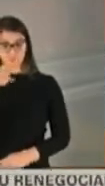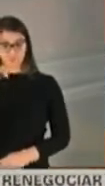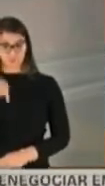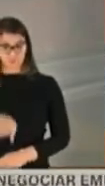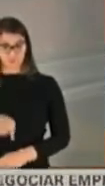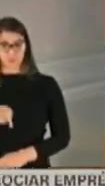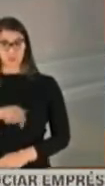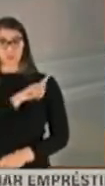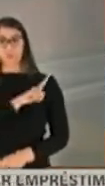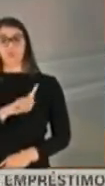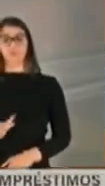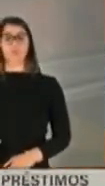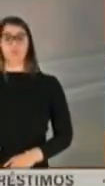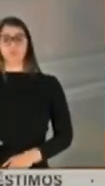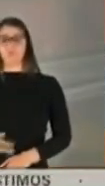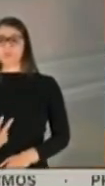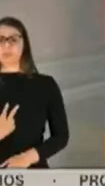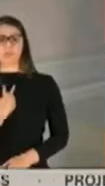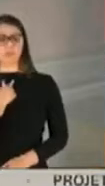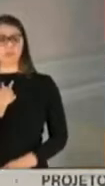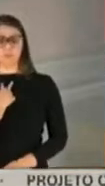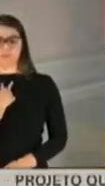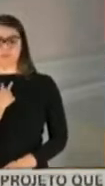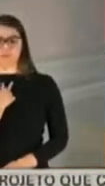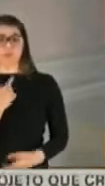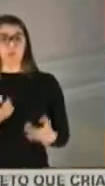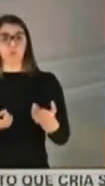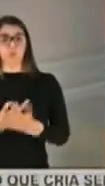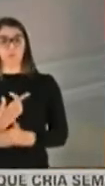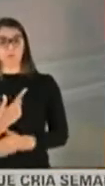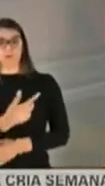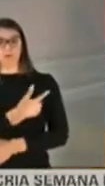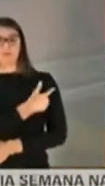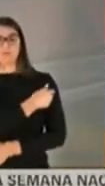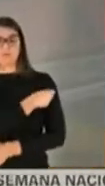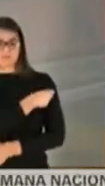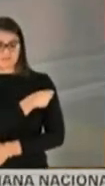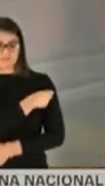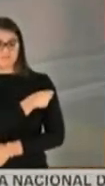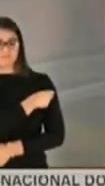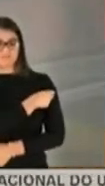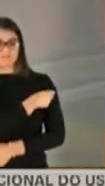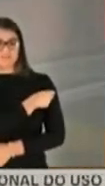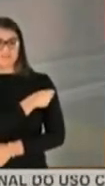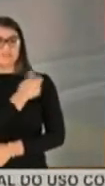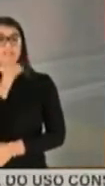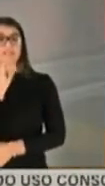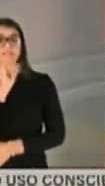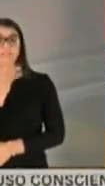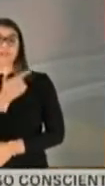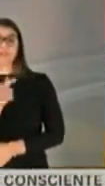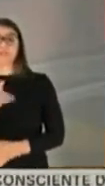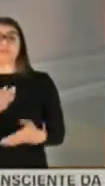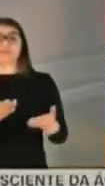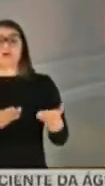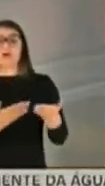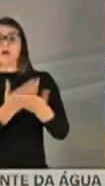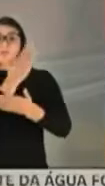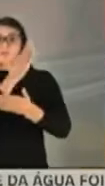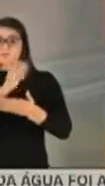era dito aqui que o governo não poderia comprar vacinas sem aprovação da